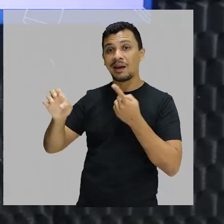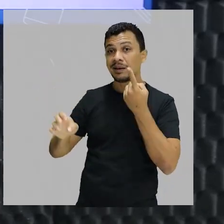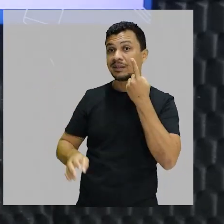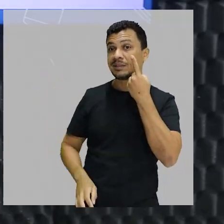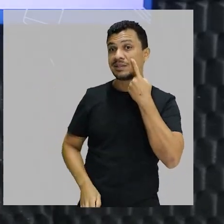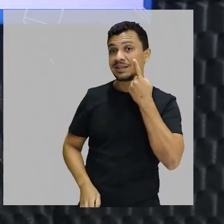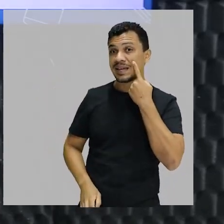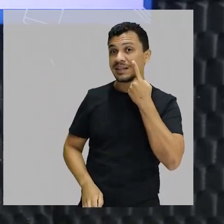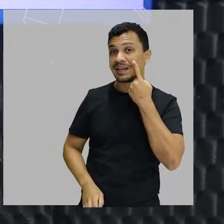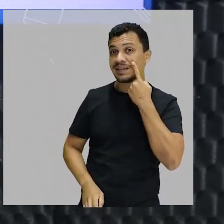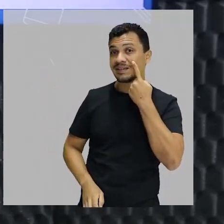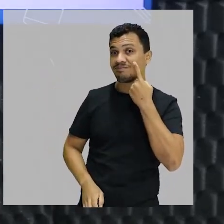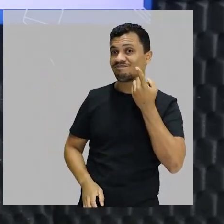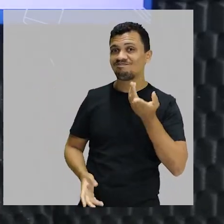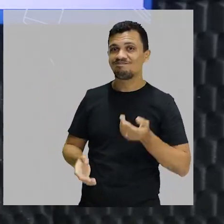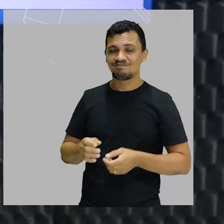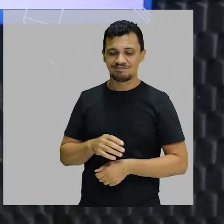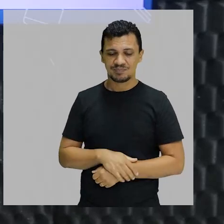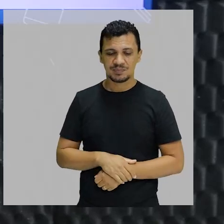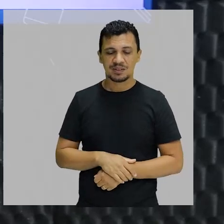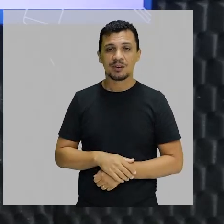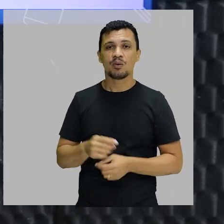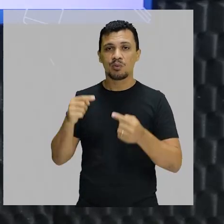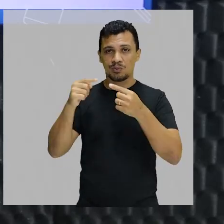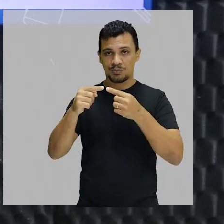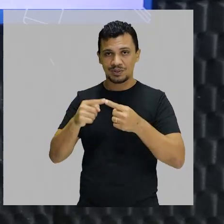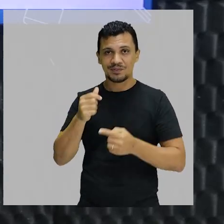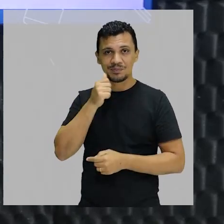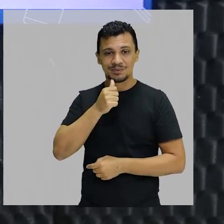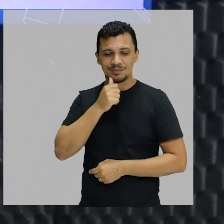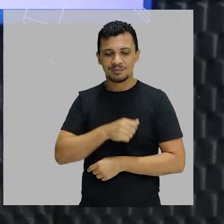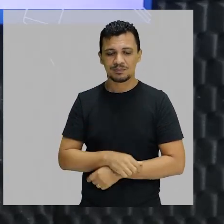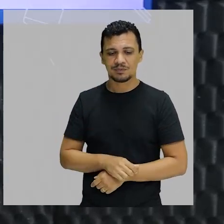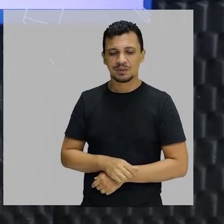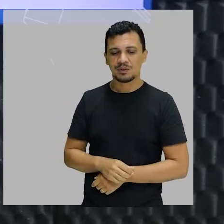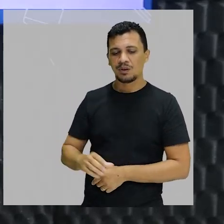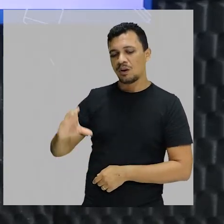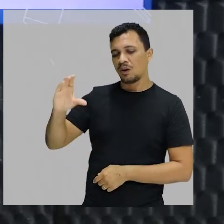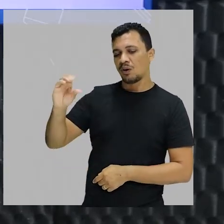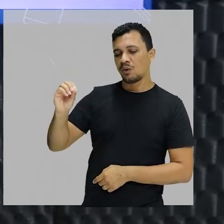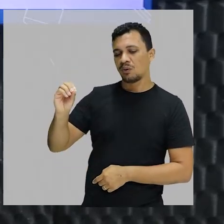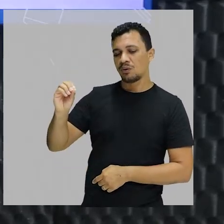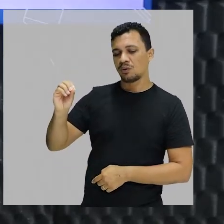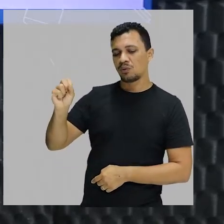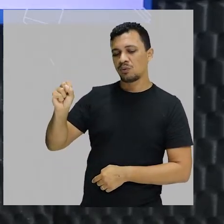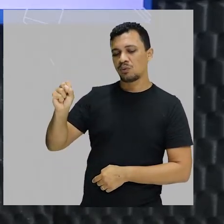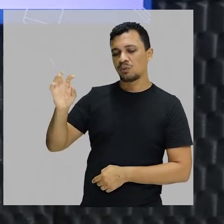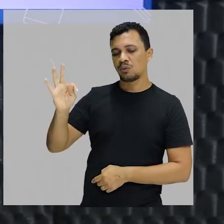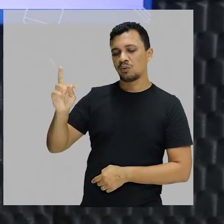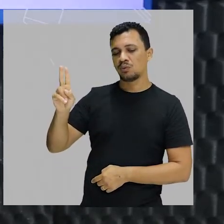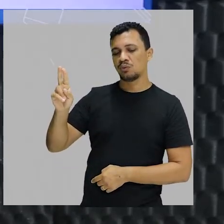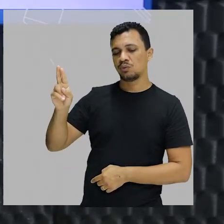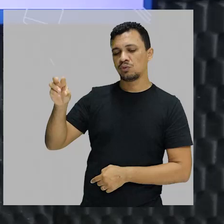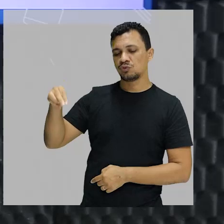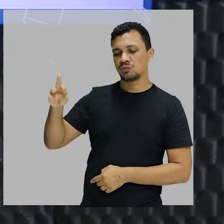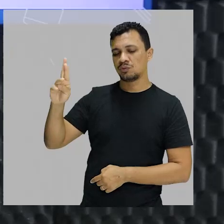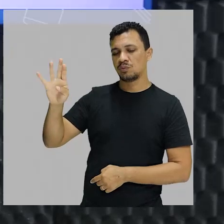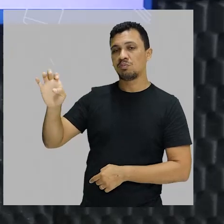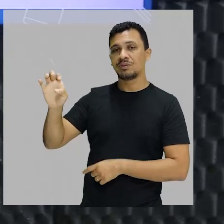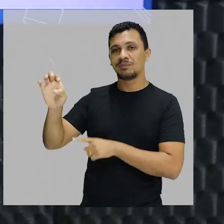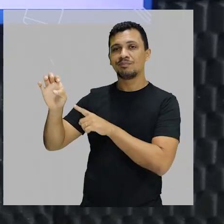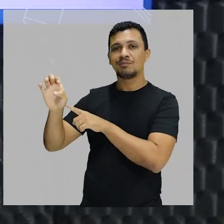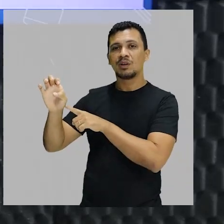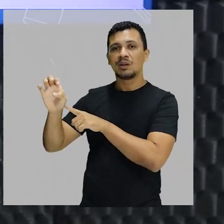a incerteza, feminino. La costumbre, aí aqui eu tenho exemplo de, para nós em português,